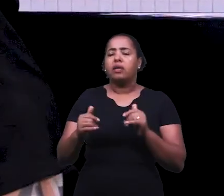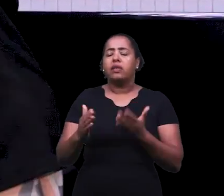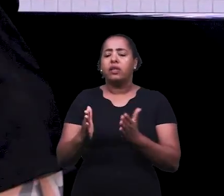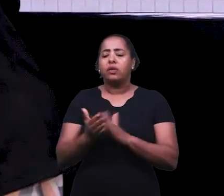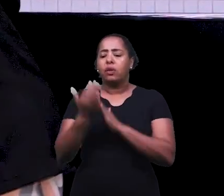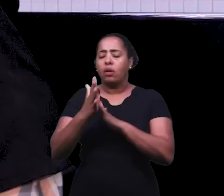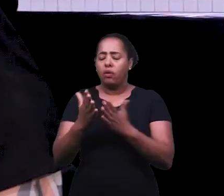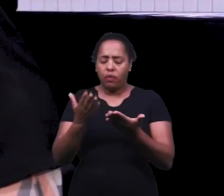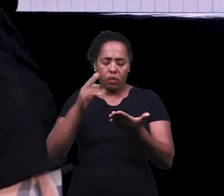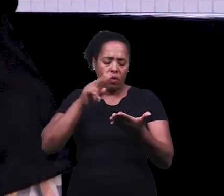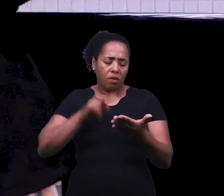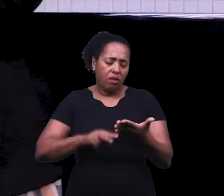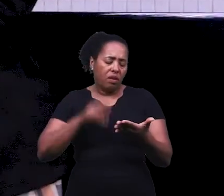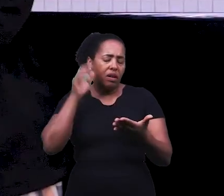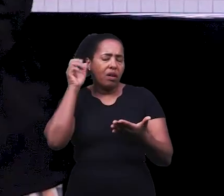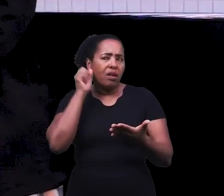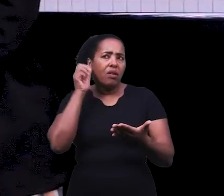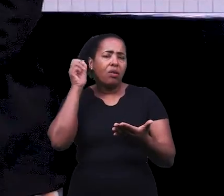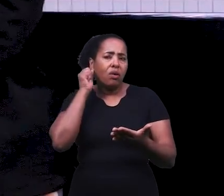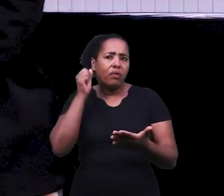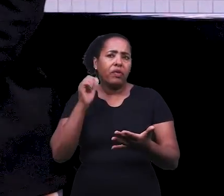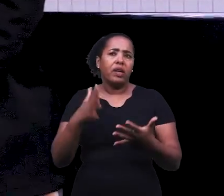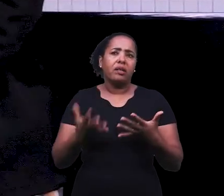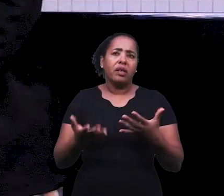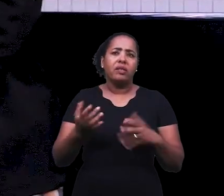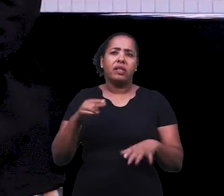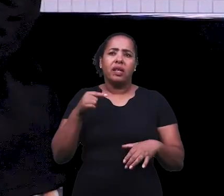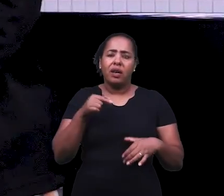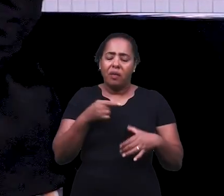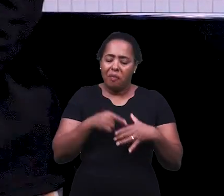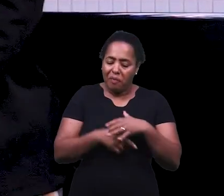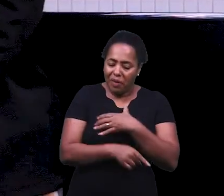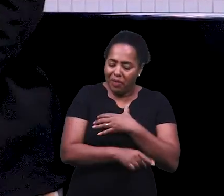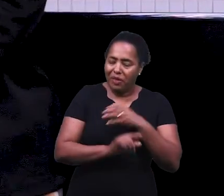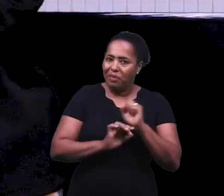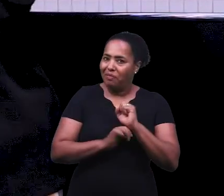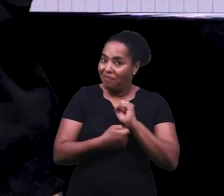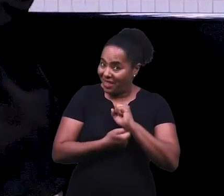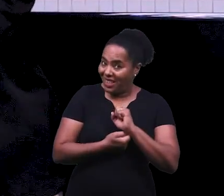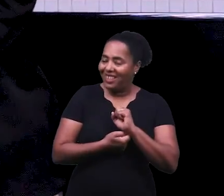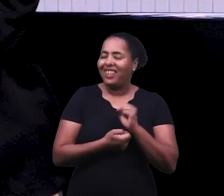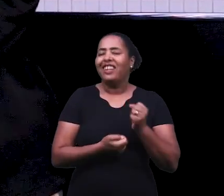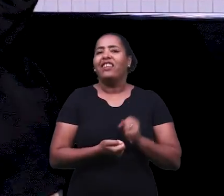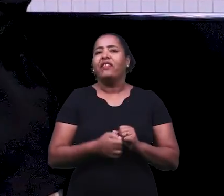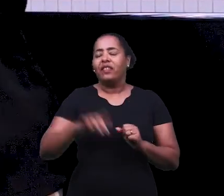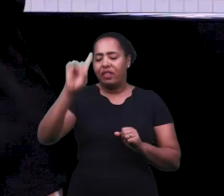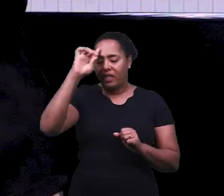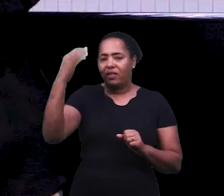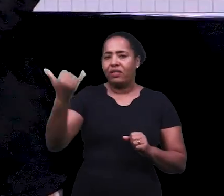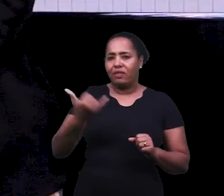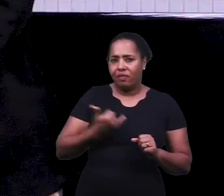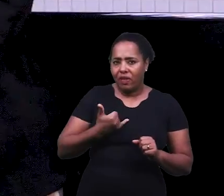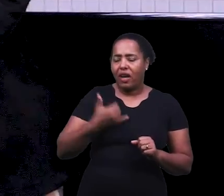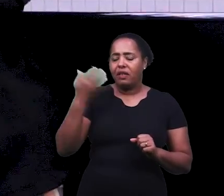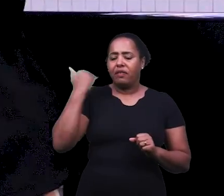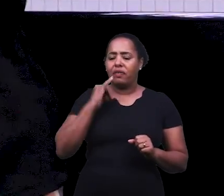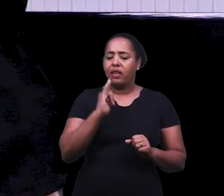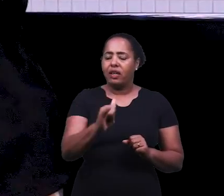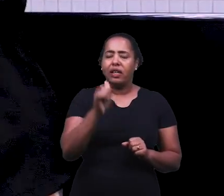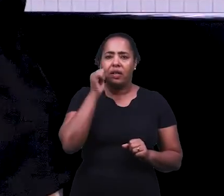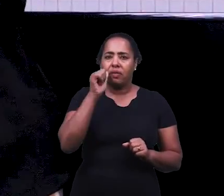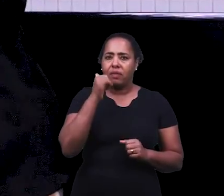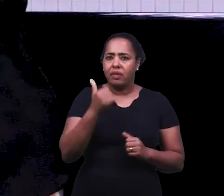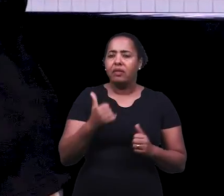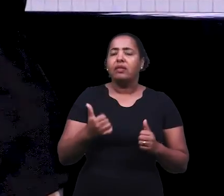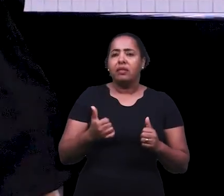Senhor quer. Geralmente o hino chega na minha mão, eu escuto. Geralmente isso é uma coisa profundamente, eu digo que até que é um mistério, né?